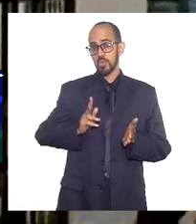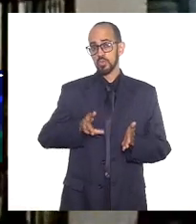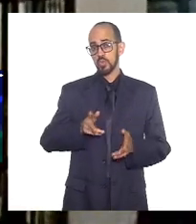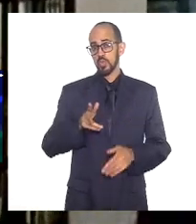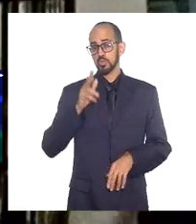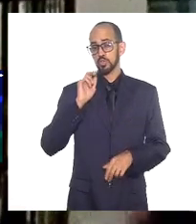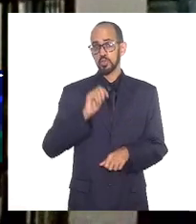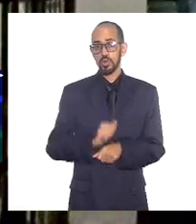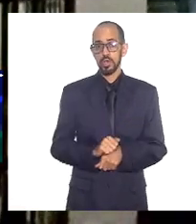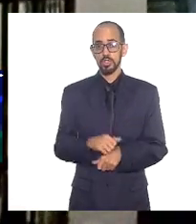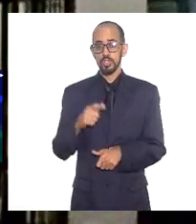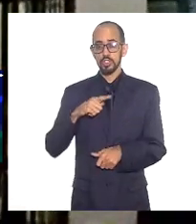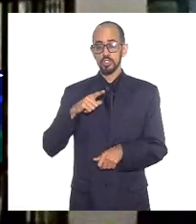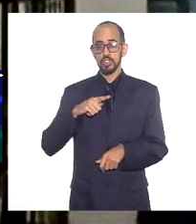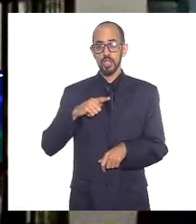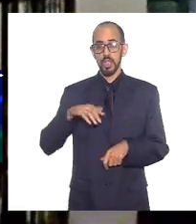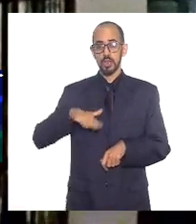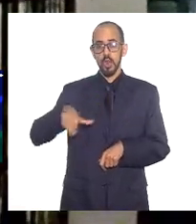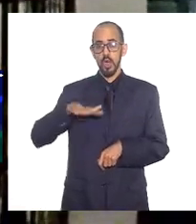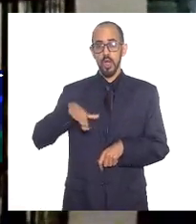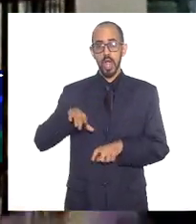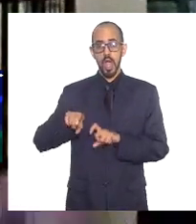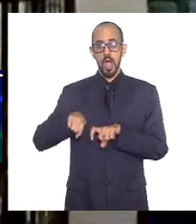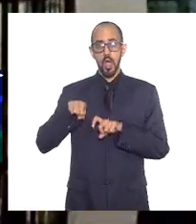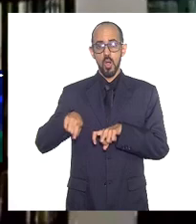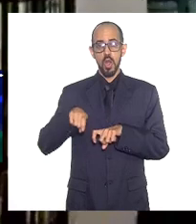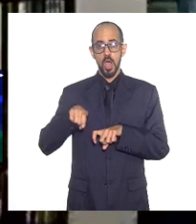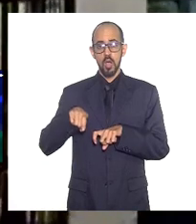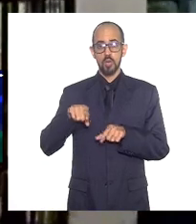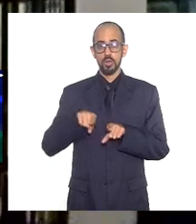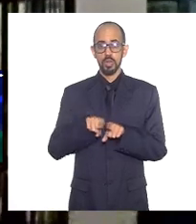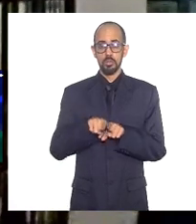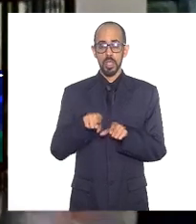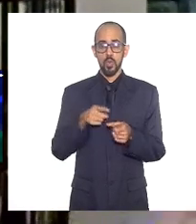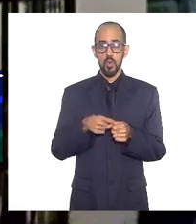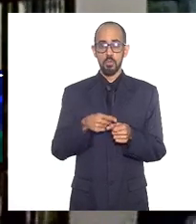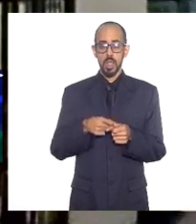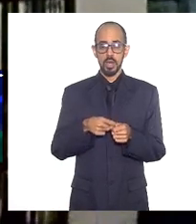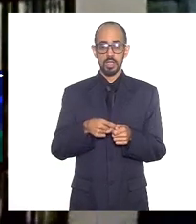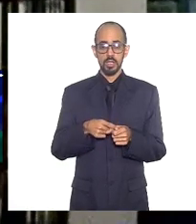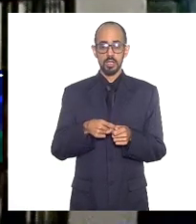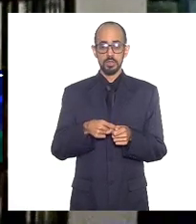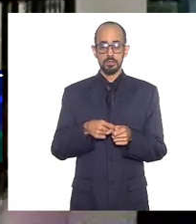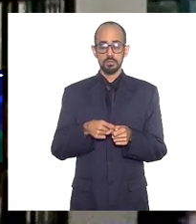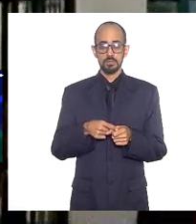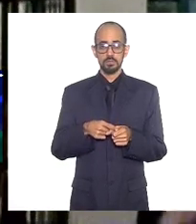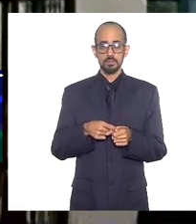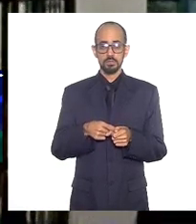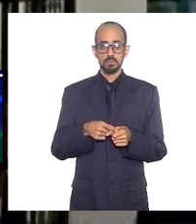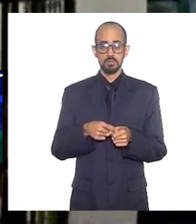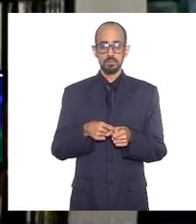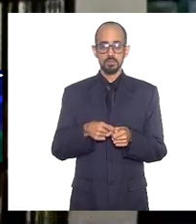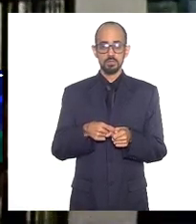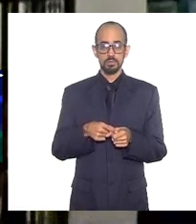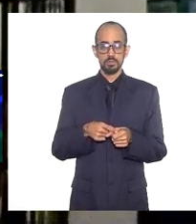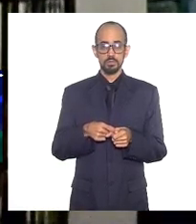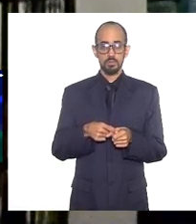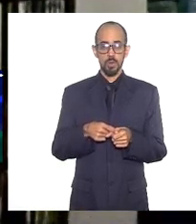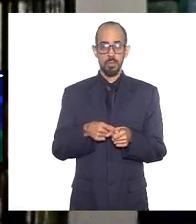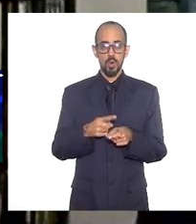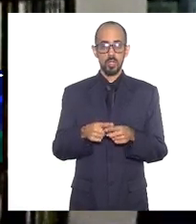só na área rural, como na área urbana. E na área urbana, nas periferias,